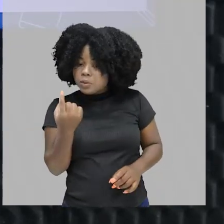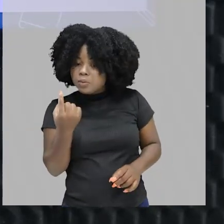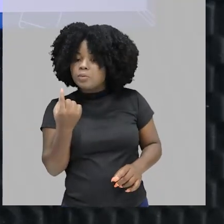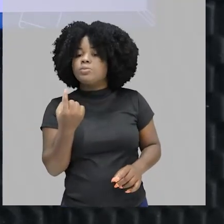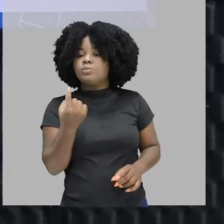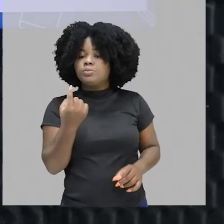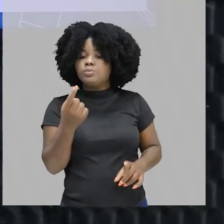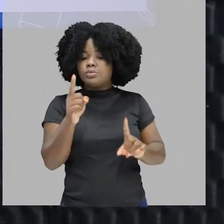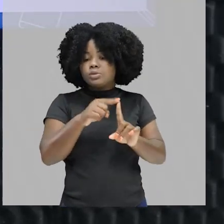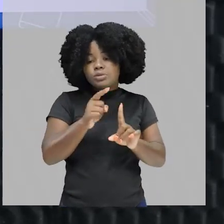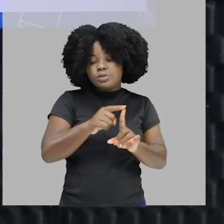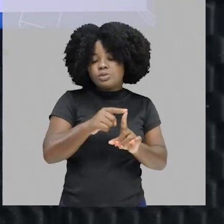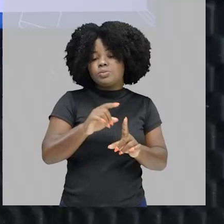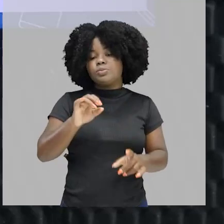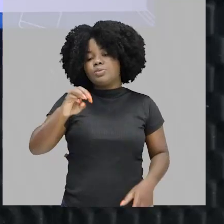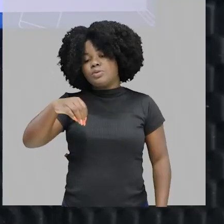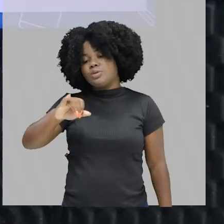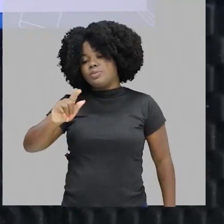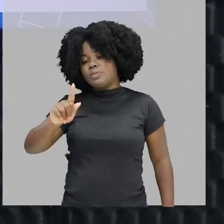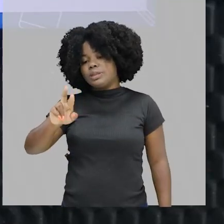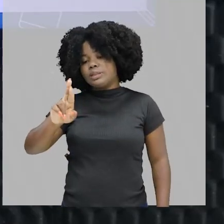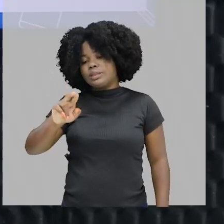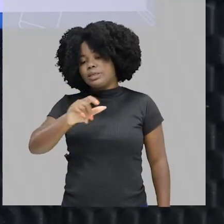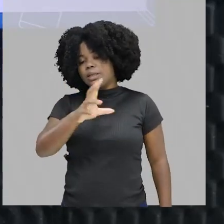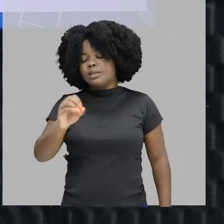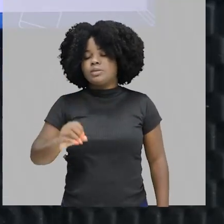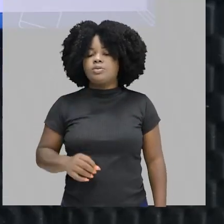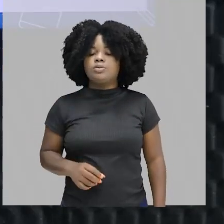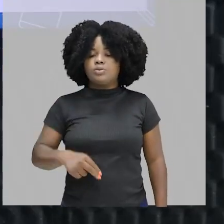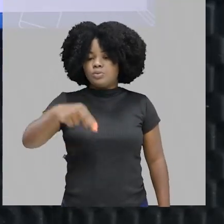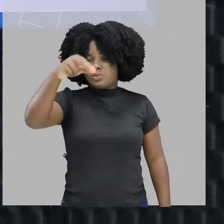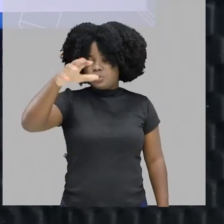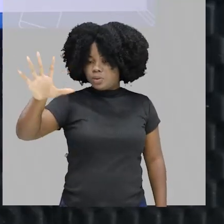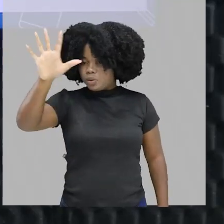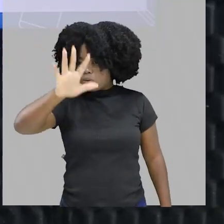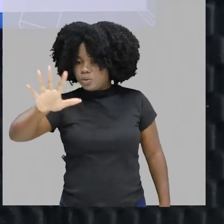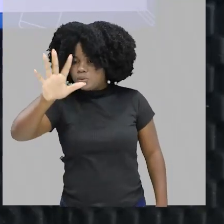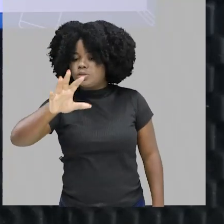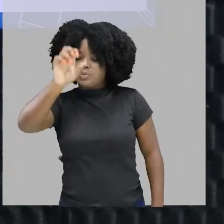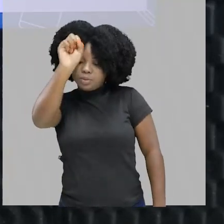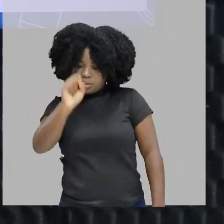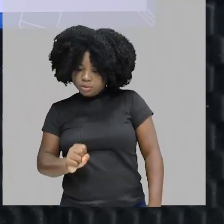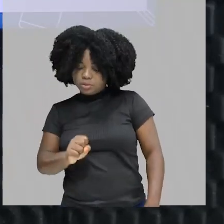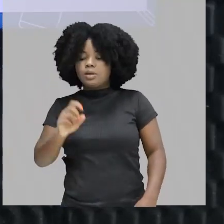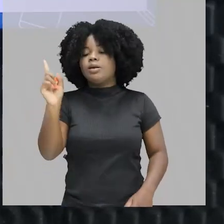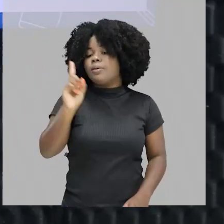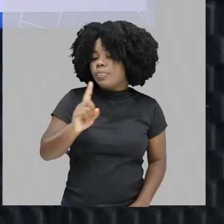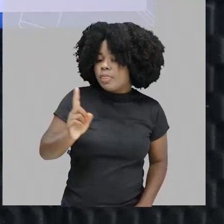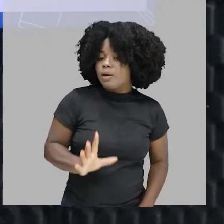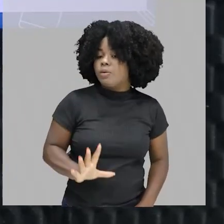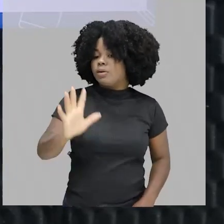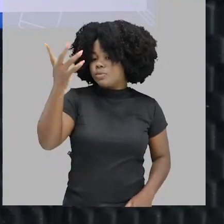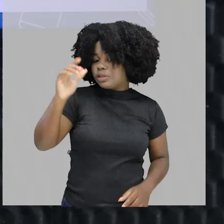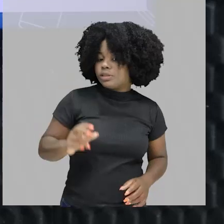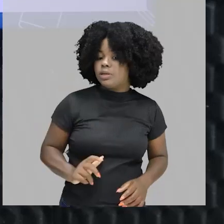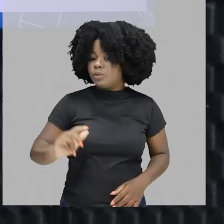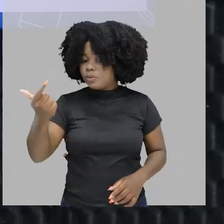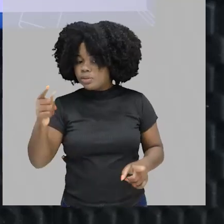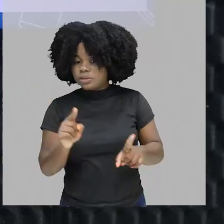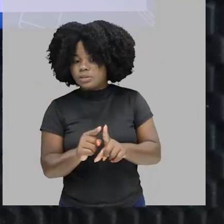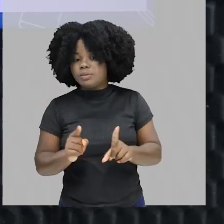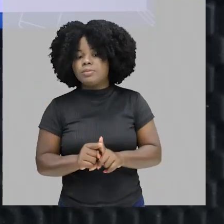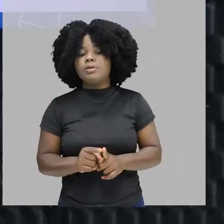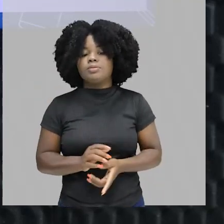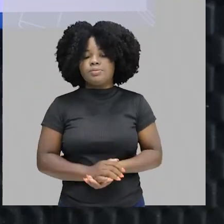migratória no Brasil, da direção do sudeste, do norte, nordeste para o sudeste. Não, ocorreram outras e ainda ocorrem,